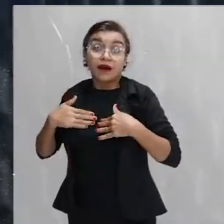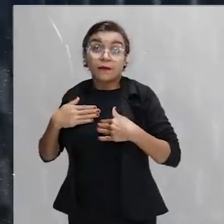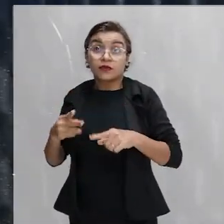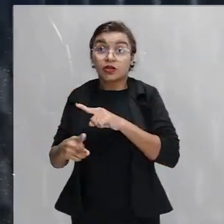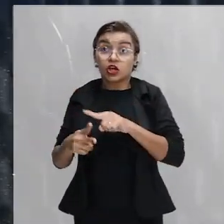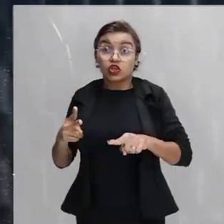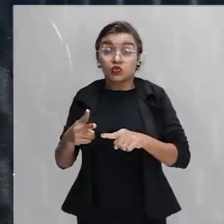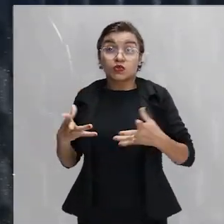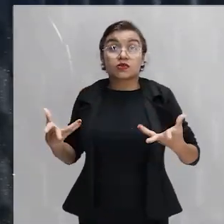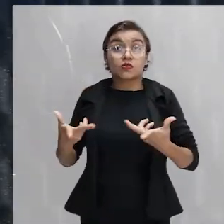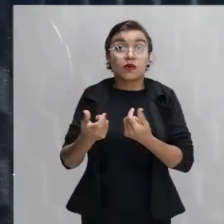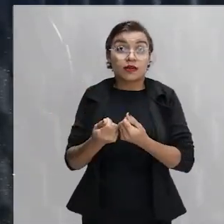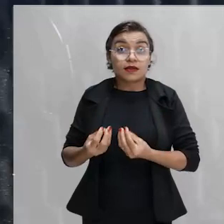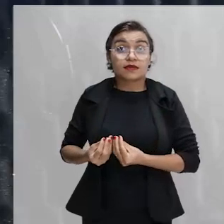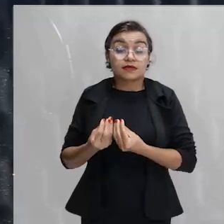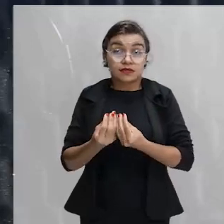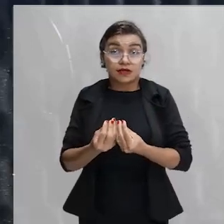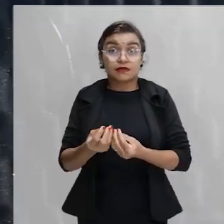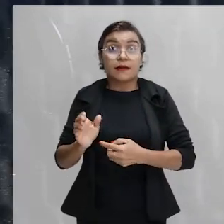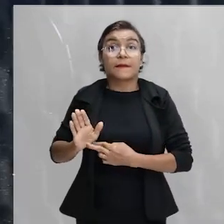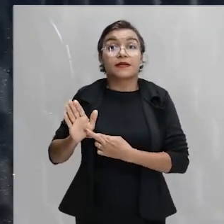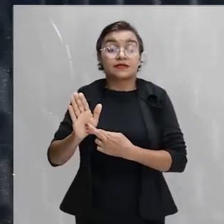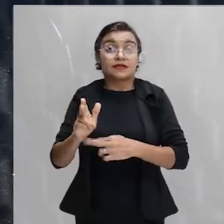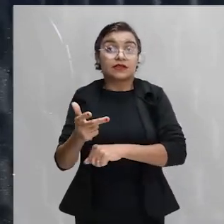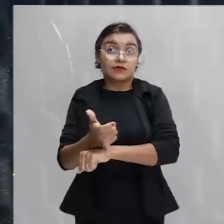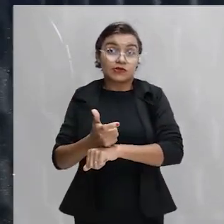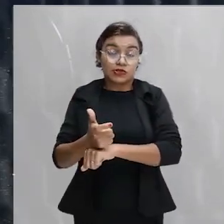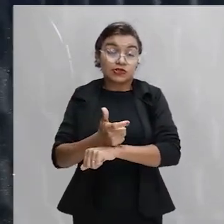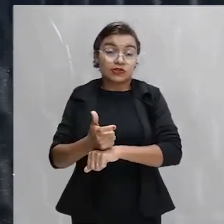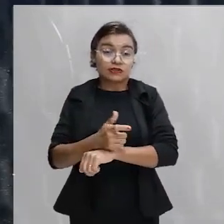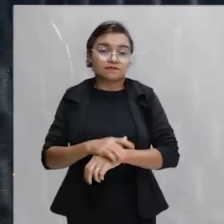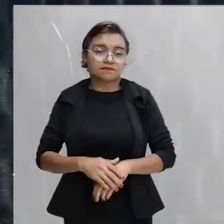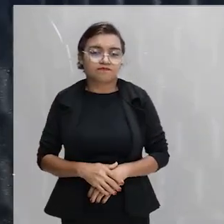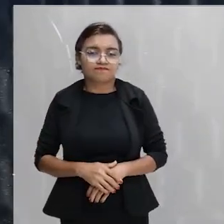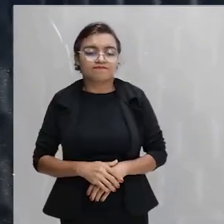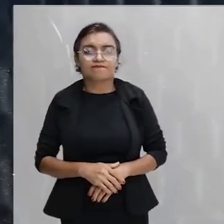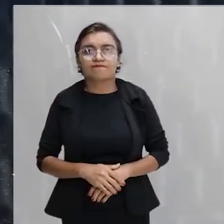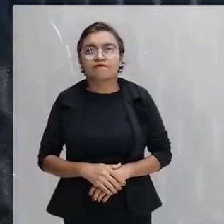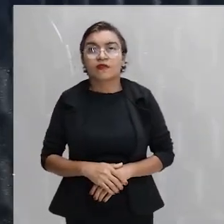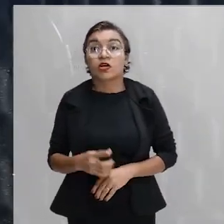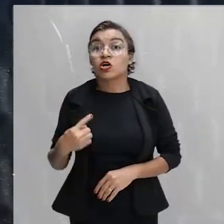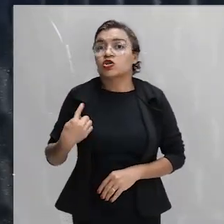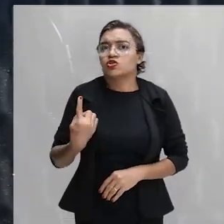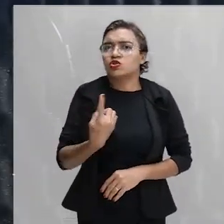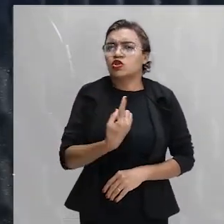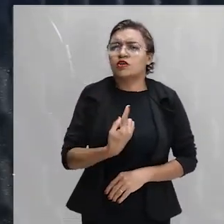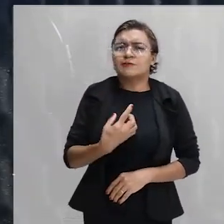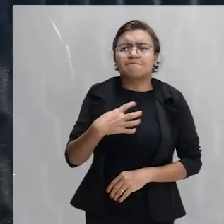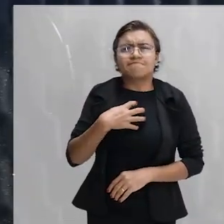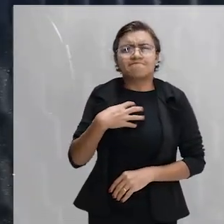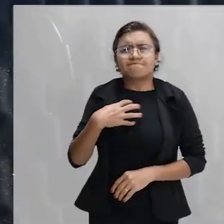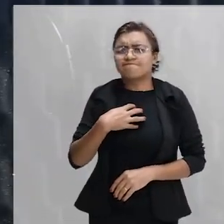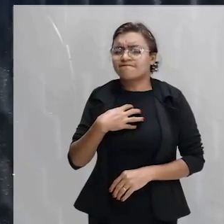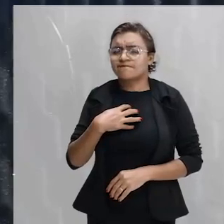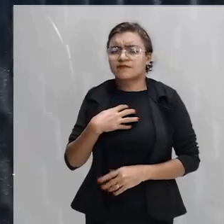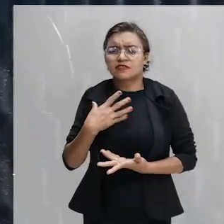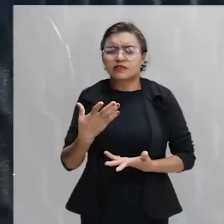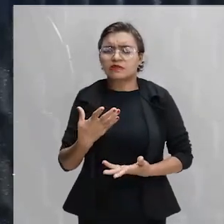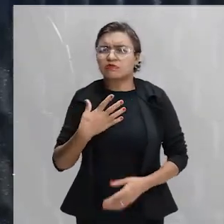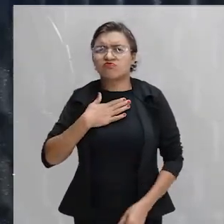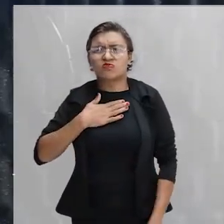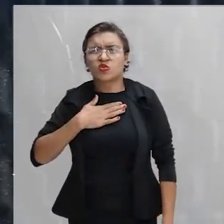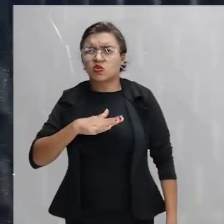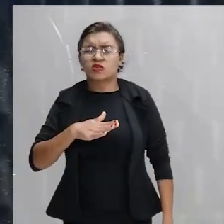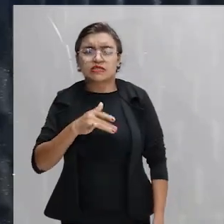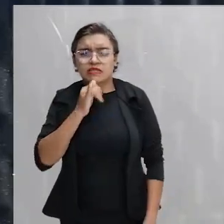esse sujeito, representados pelo adjetivo. Estamos insatisfeitos. Com o quê? Com o trânsito,